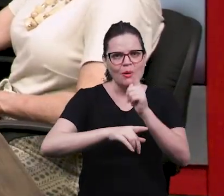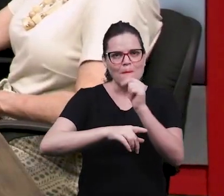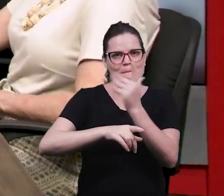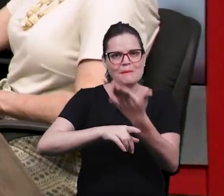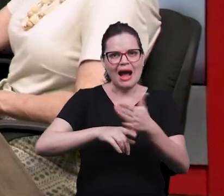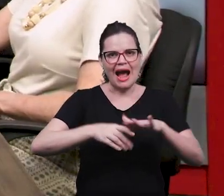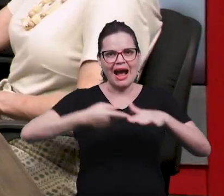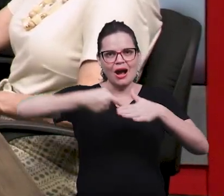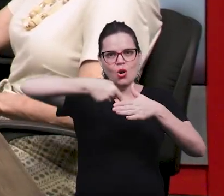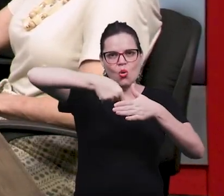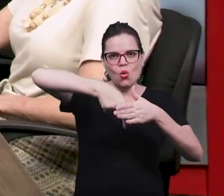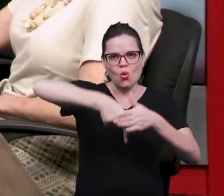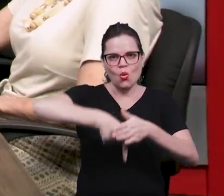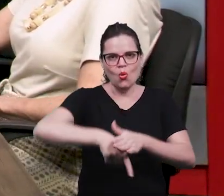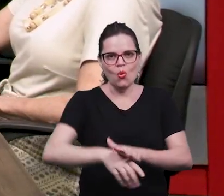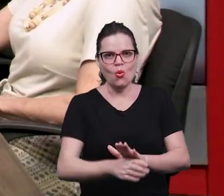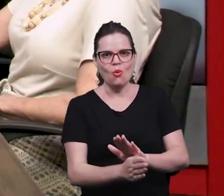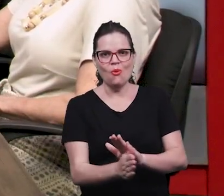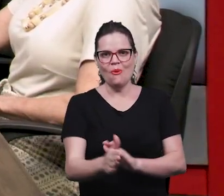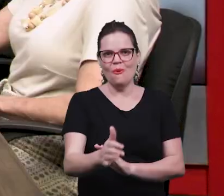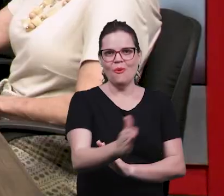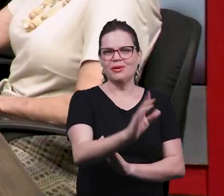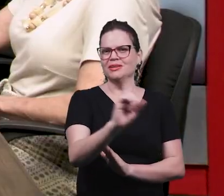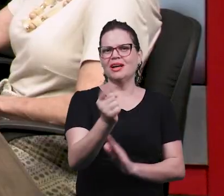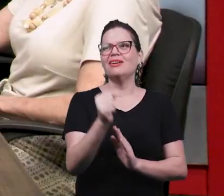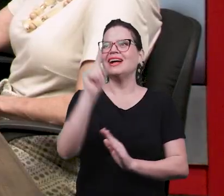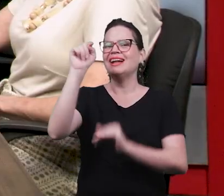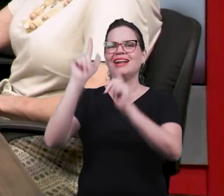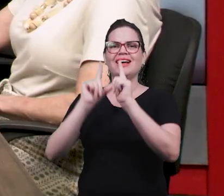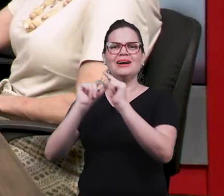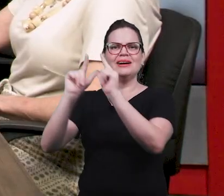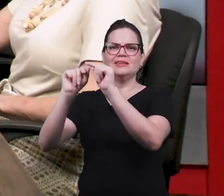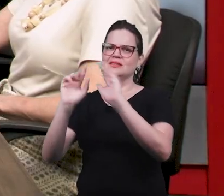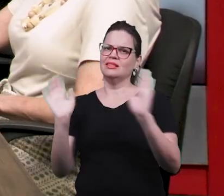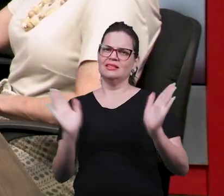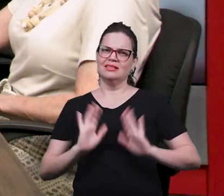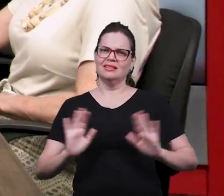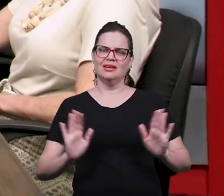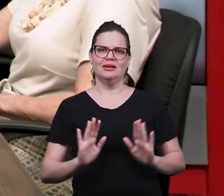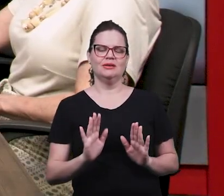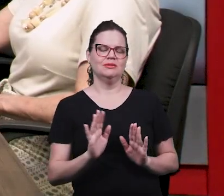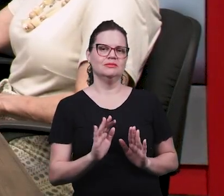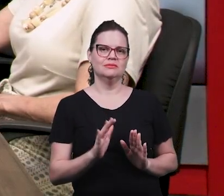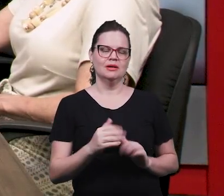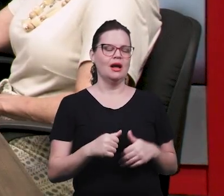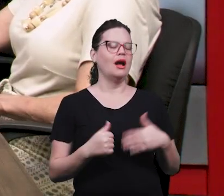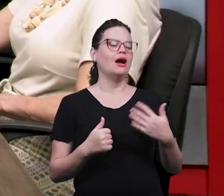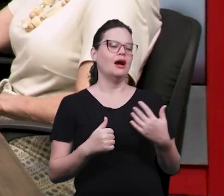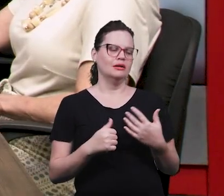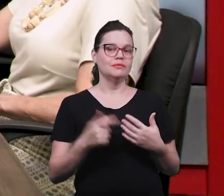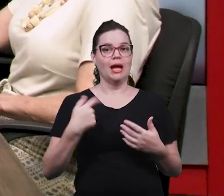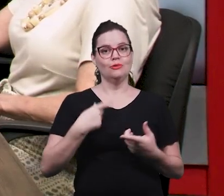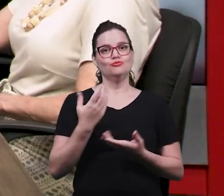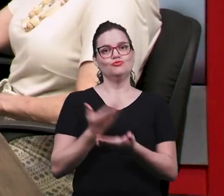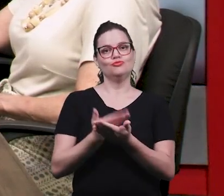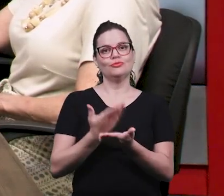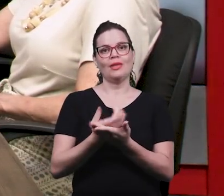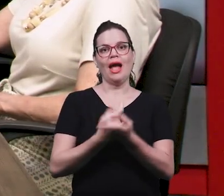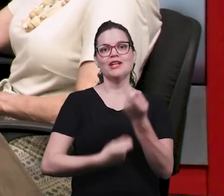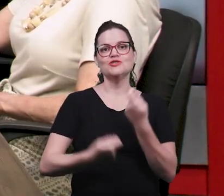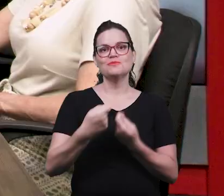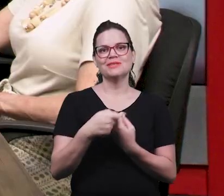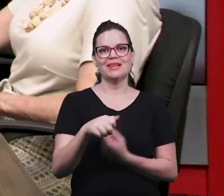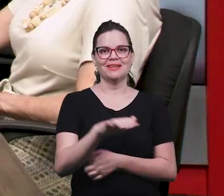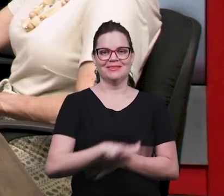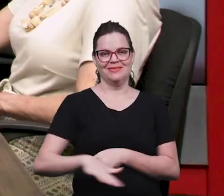né? Aí eu segui o conselho do meu pai e fui estudar administração. Aí estudei dentro da academia